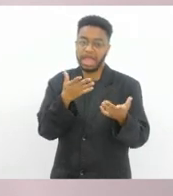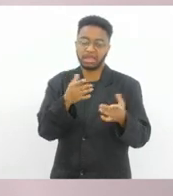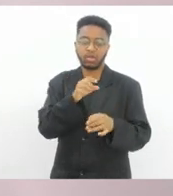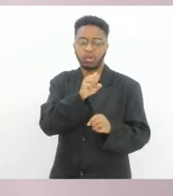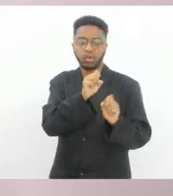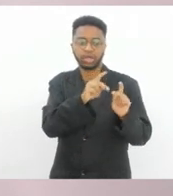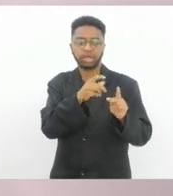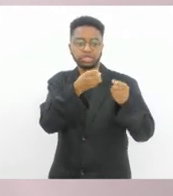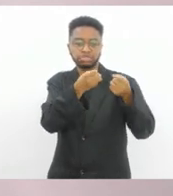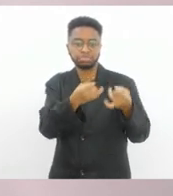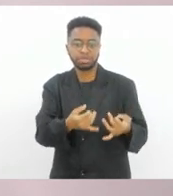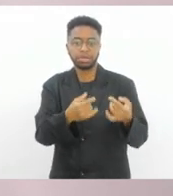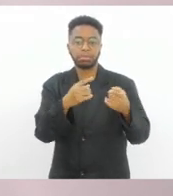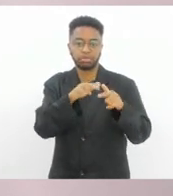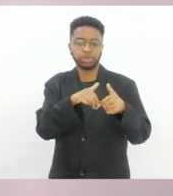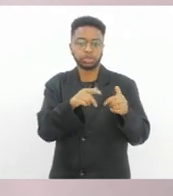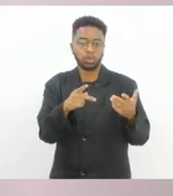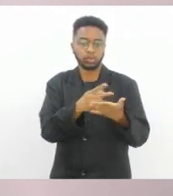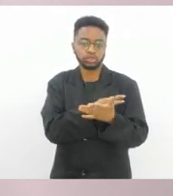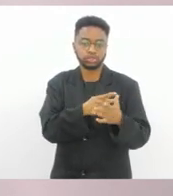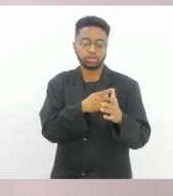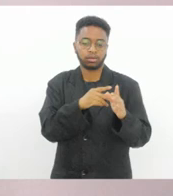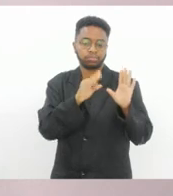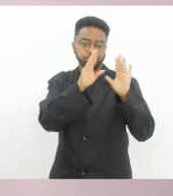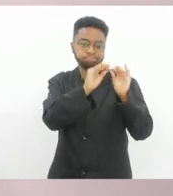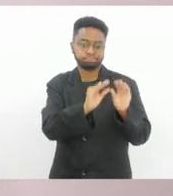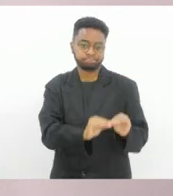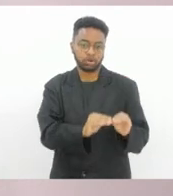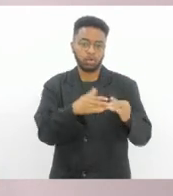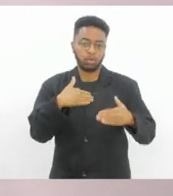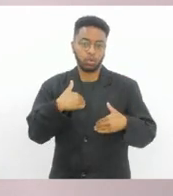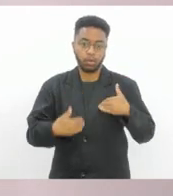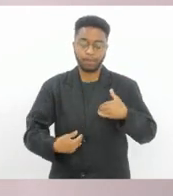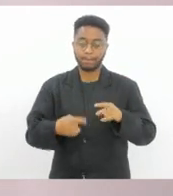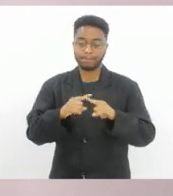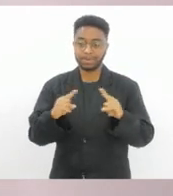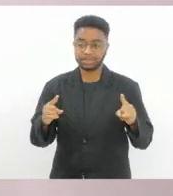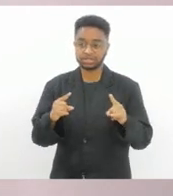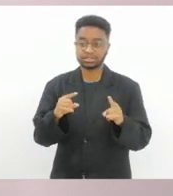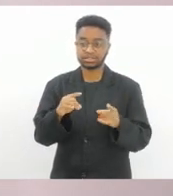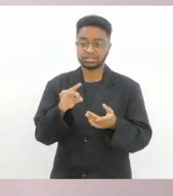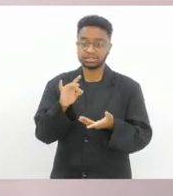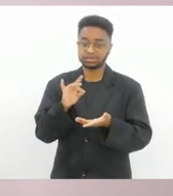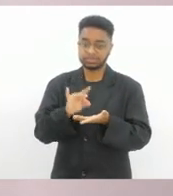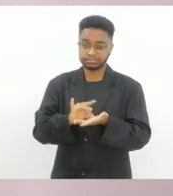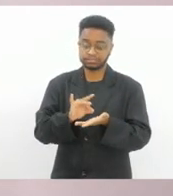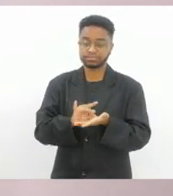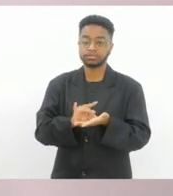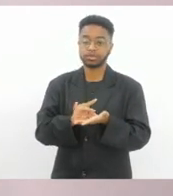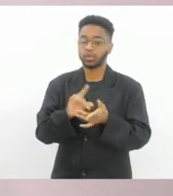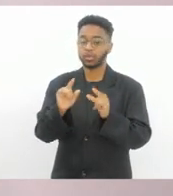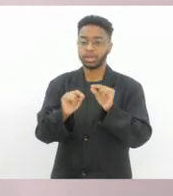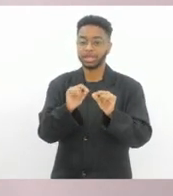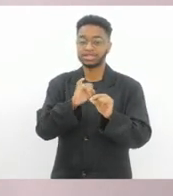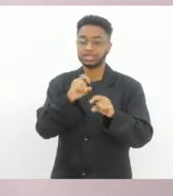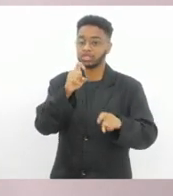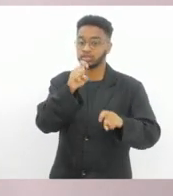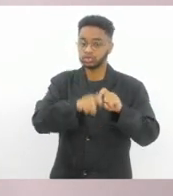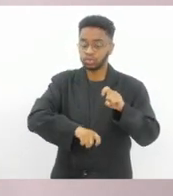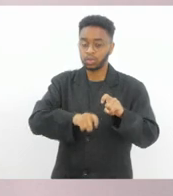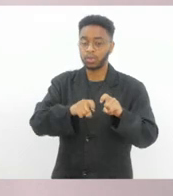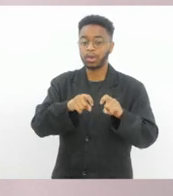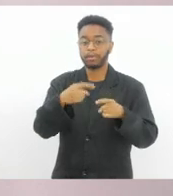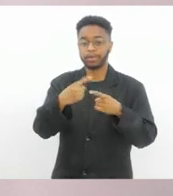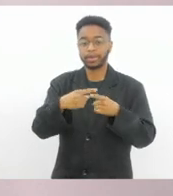justificasse, inclusive, a violação do seu corpo, né? Quando o estupro de vulnerável é exatamente a situação